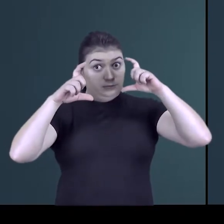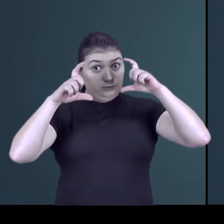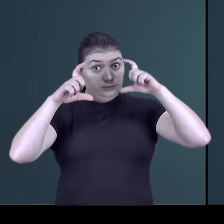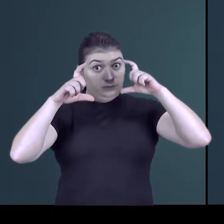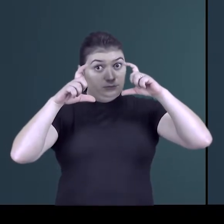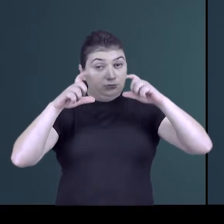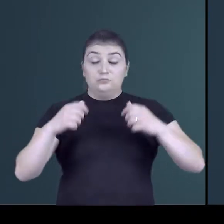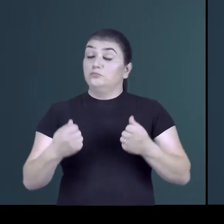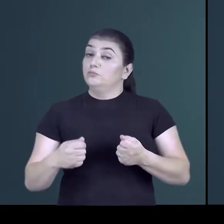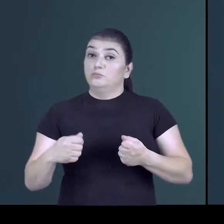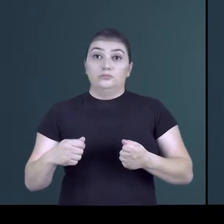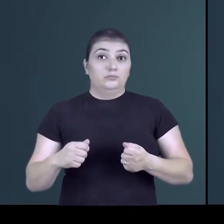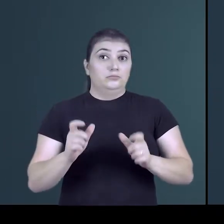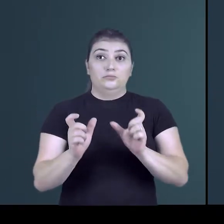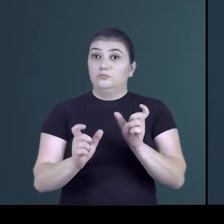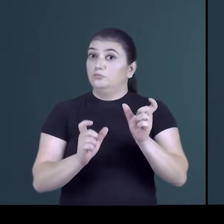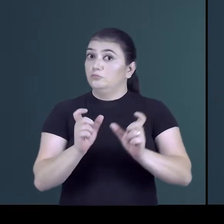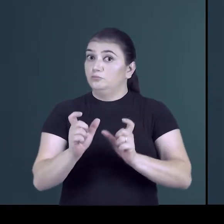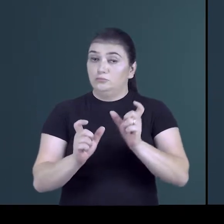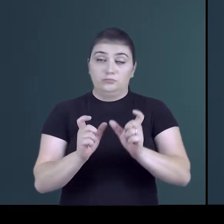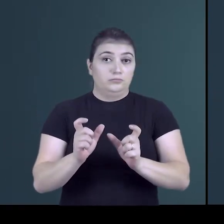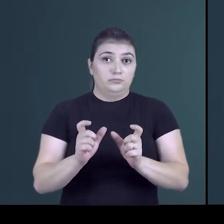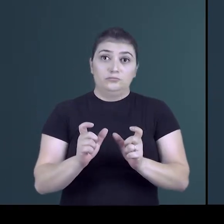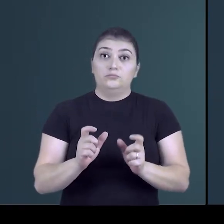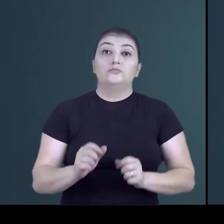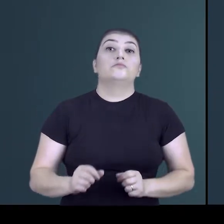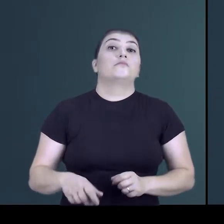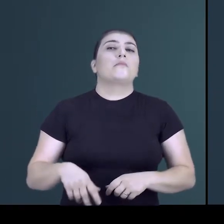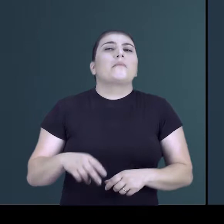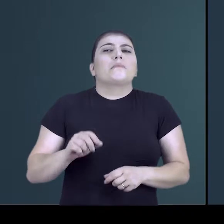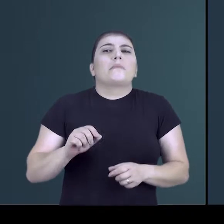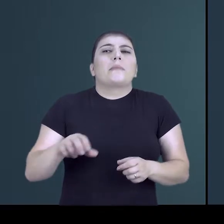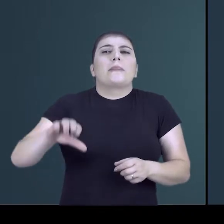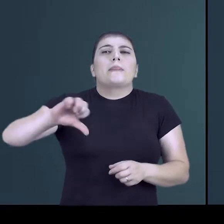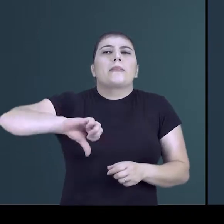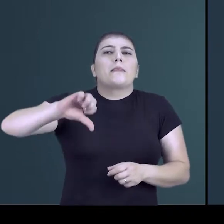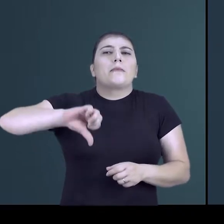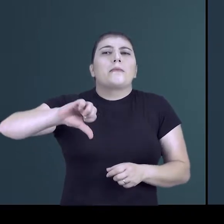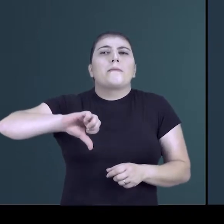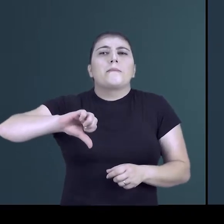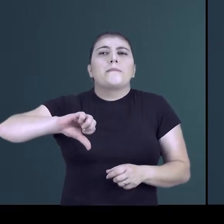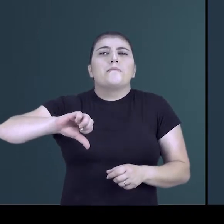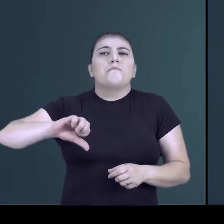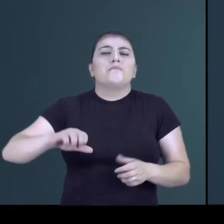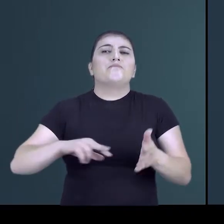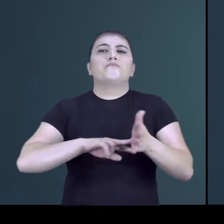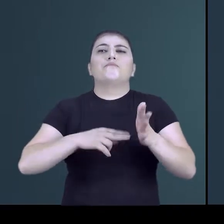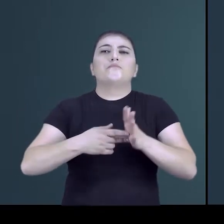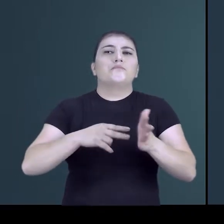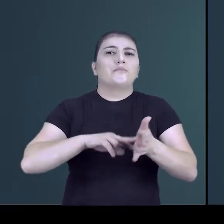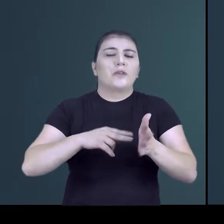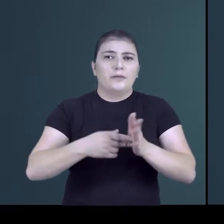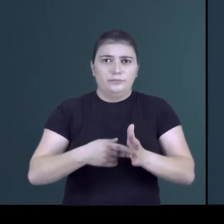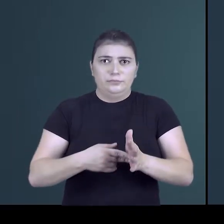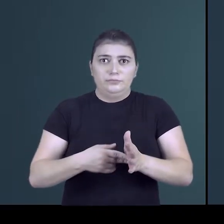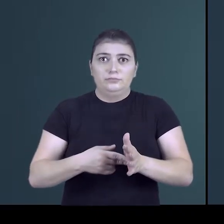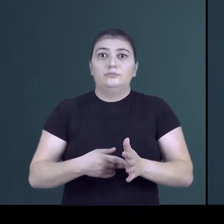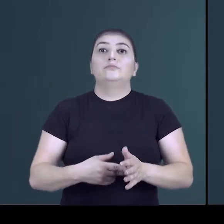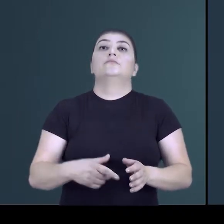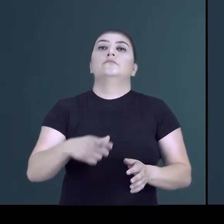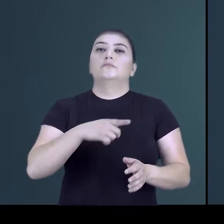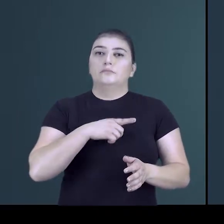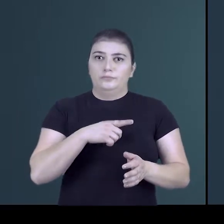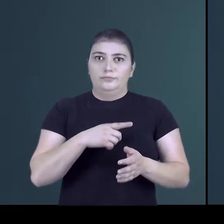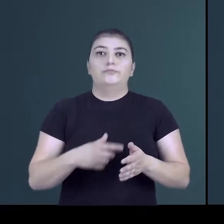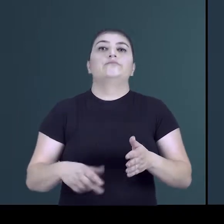não precisa ser um advérbio de negação. Qualquer palavra que tenha sentido de negação, esse pronome sempre vai